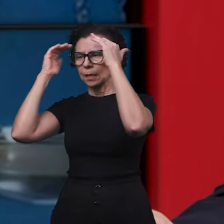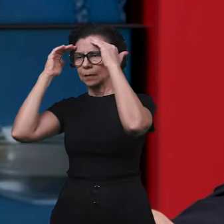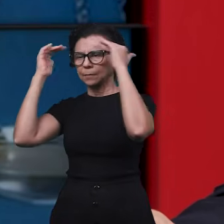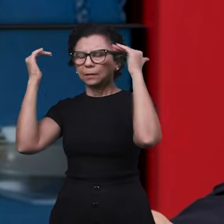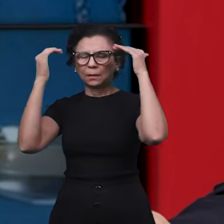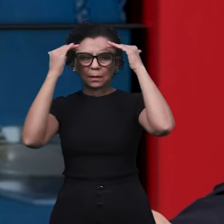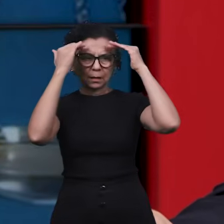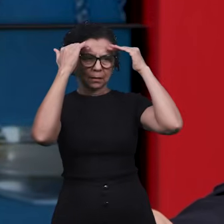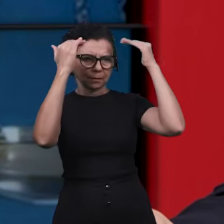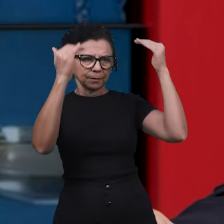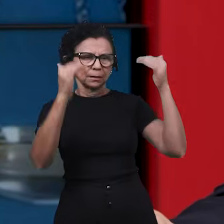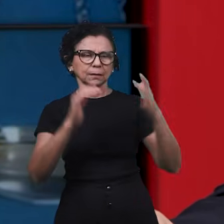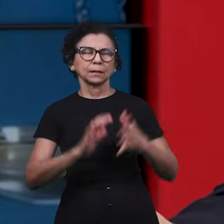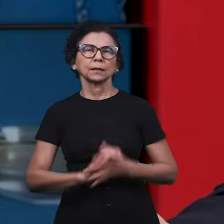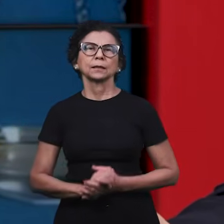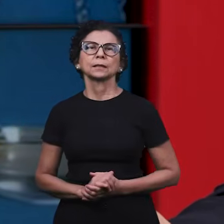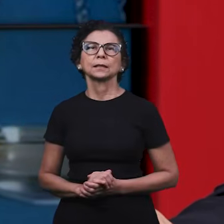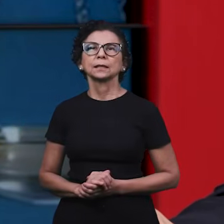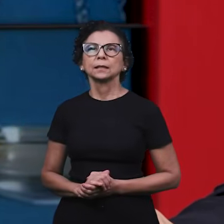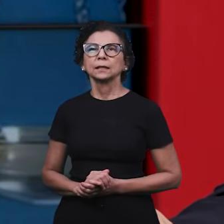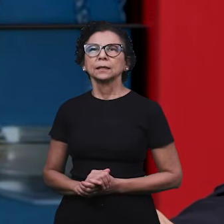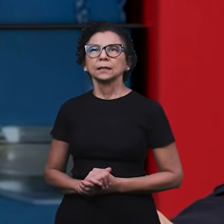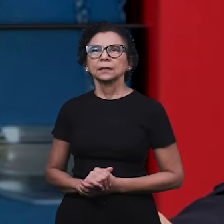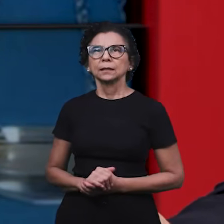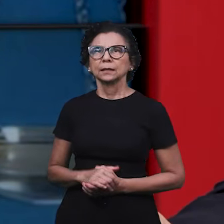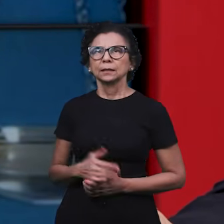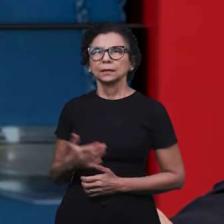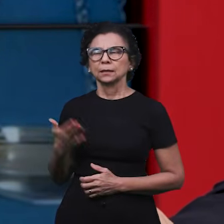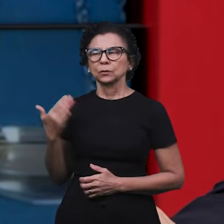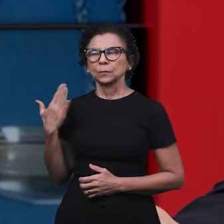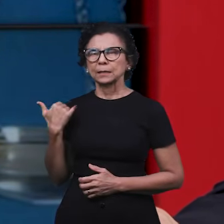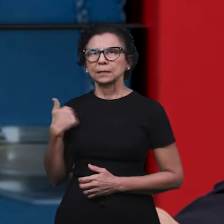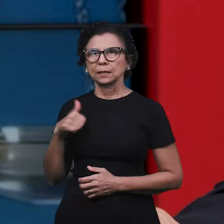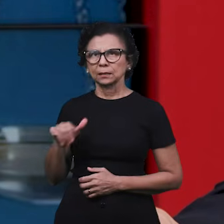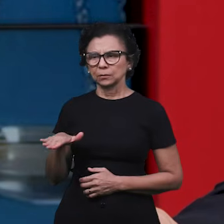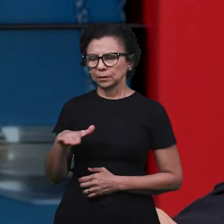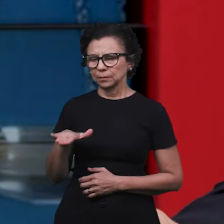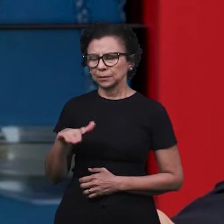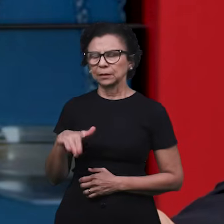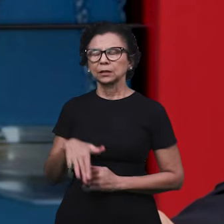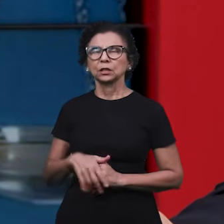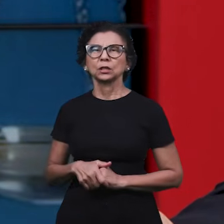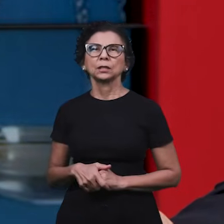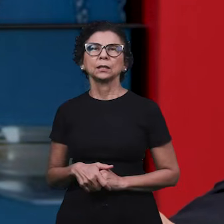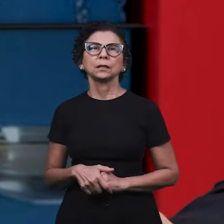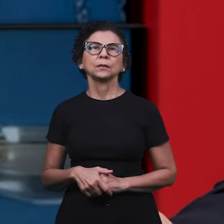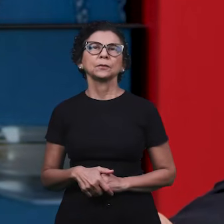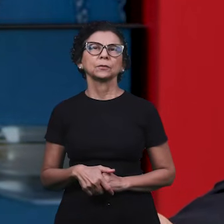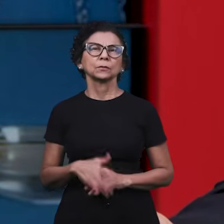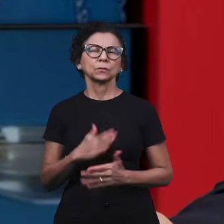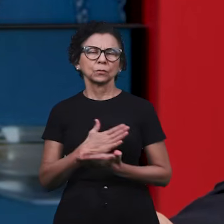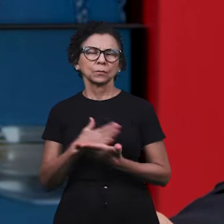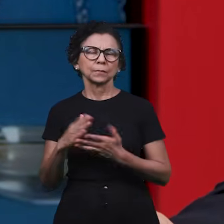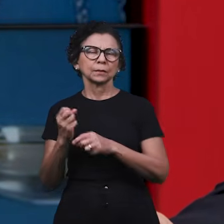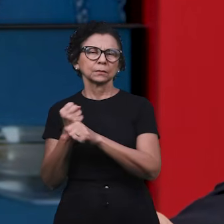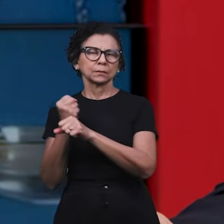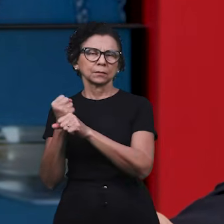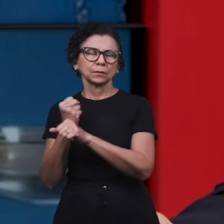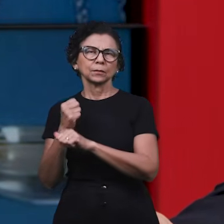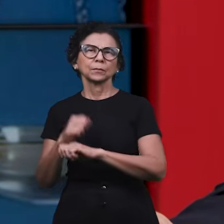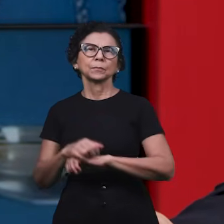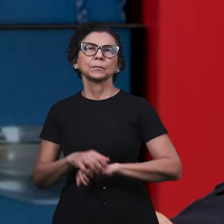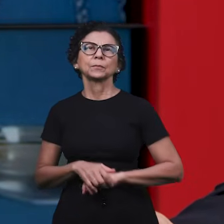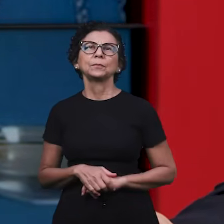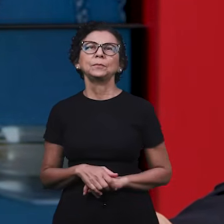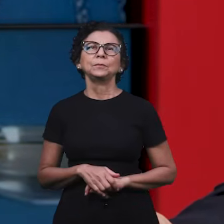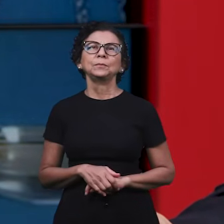um irmão muito querido, porque eu participei, a minha infância, seu Adiel era um servo, no início da obra, quando nós começamos.